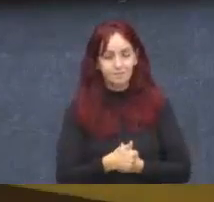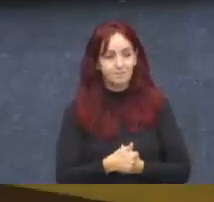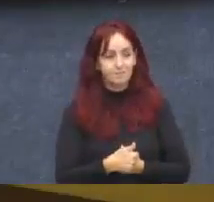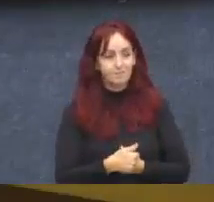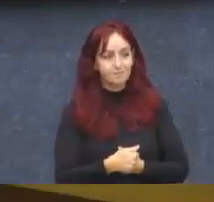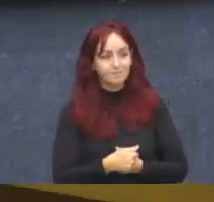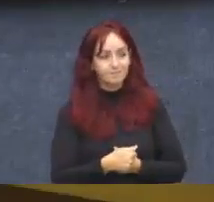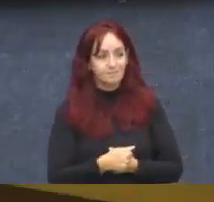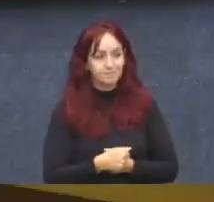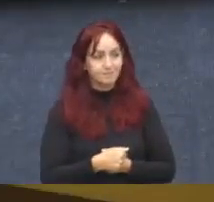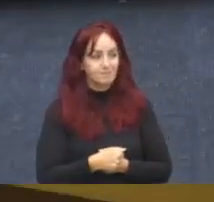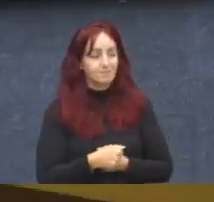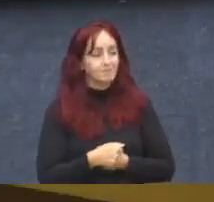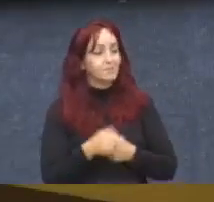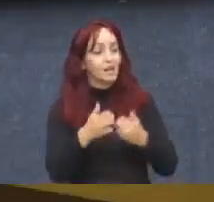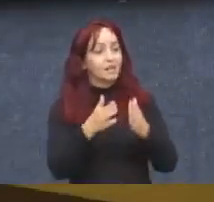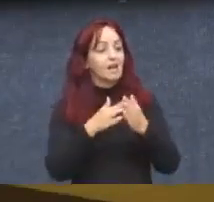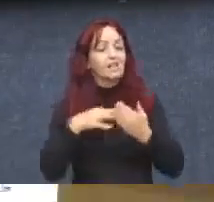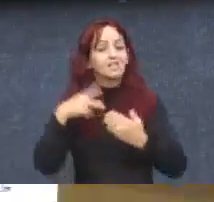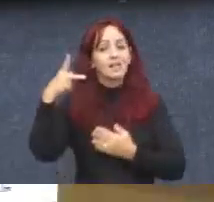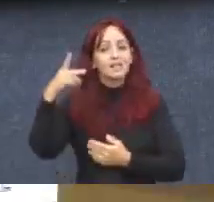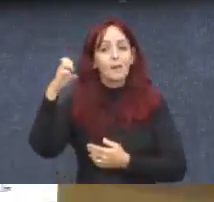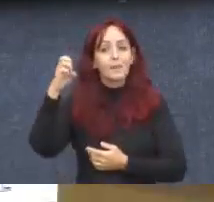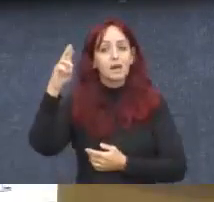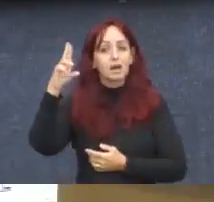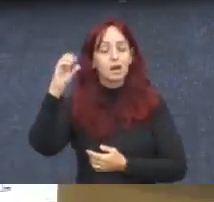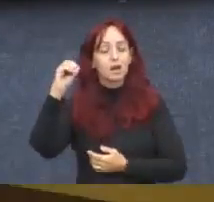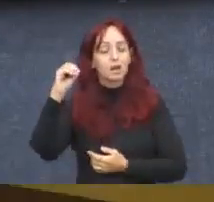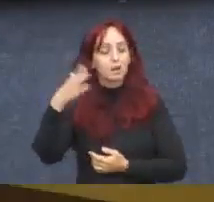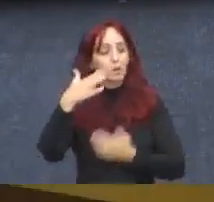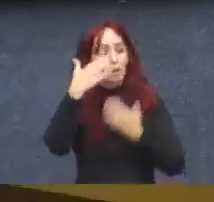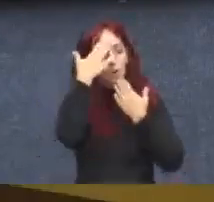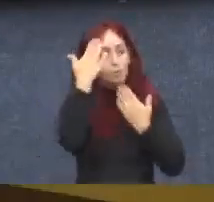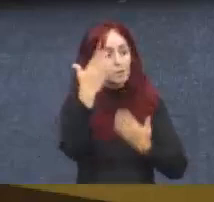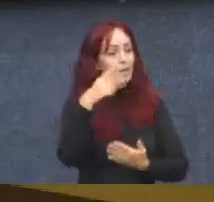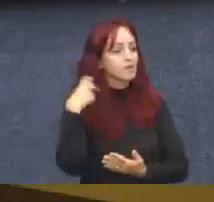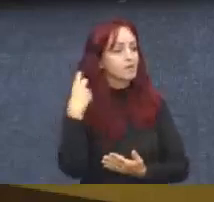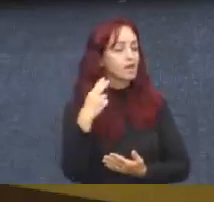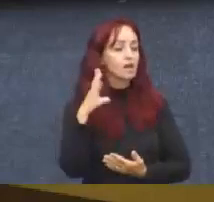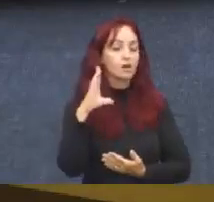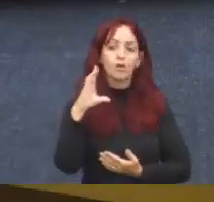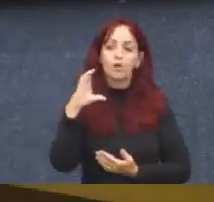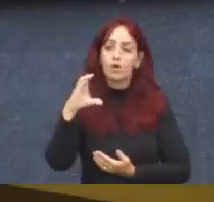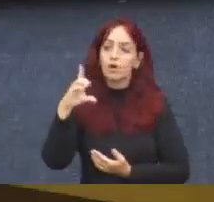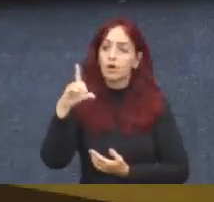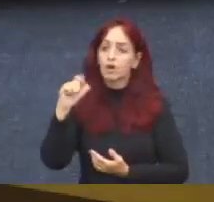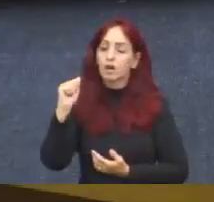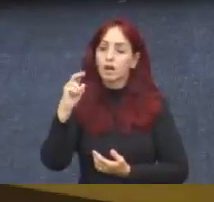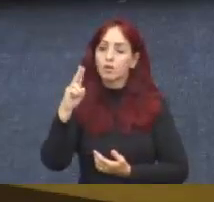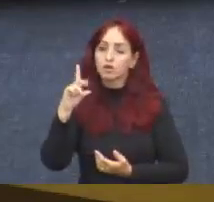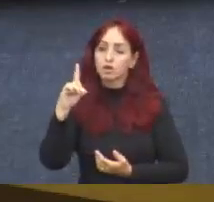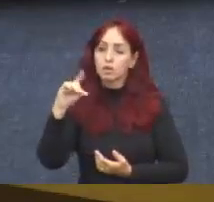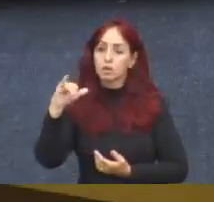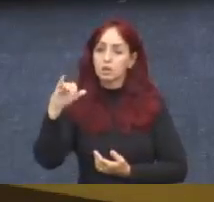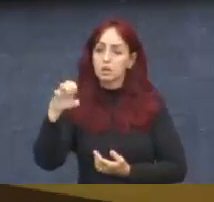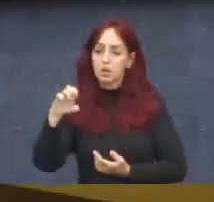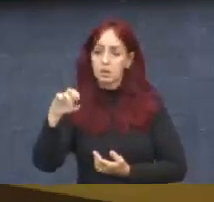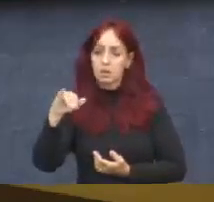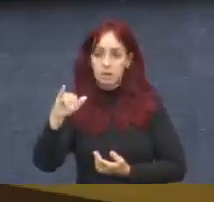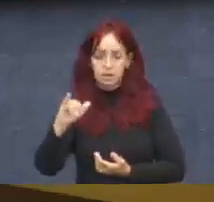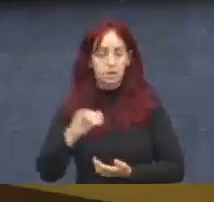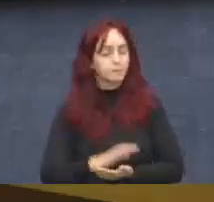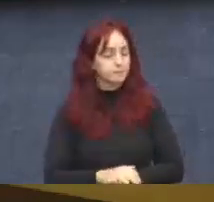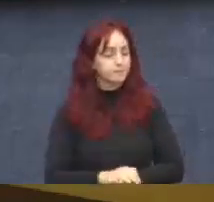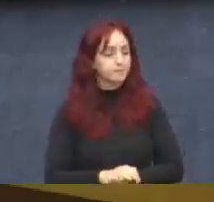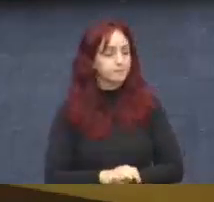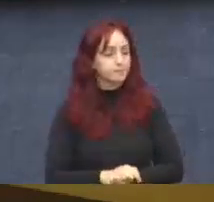Pedir uma parte ao senhor. Por favor. Muito obrigado, honra. Vereador Claudinei. Eu vou usar meu tempo aqui nesse